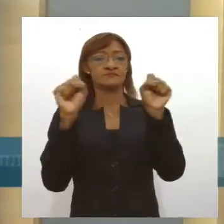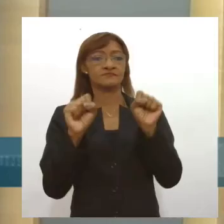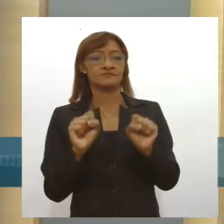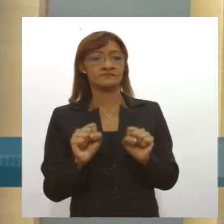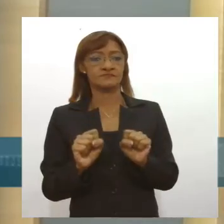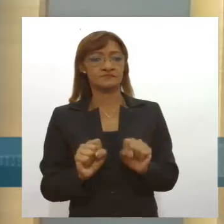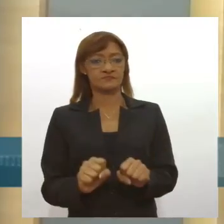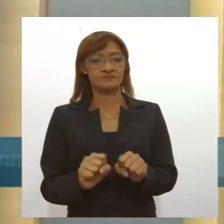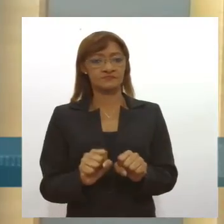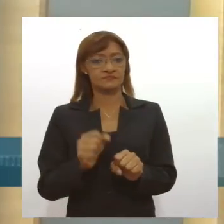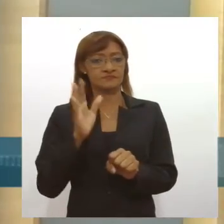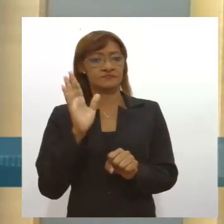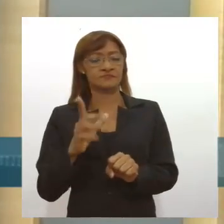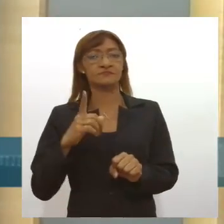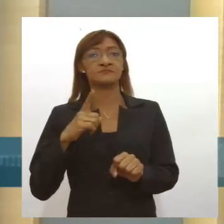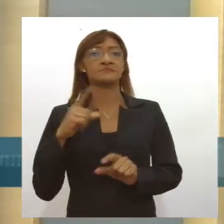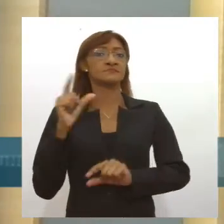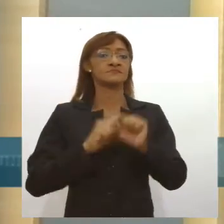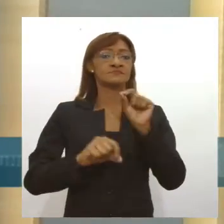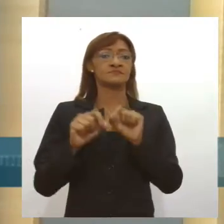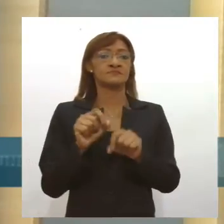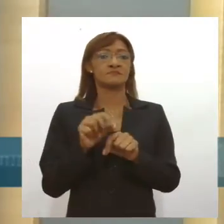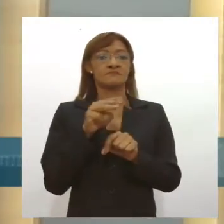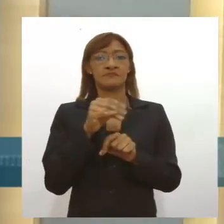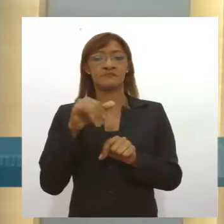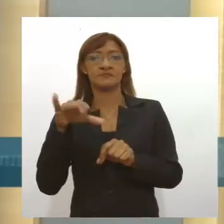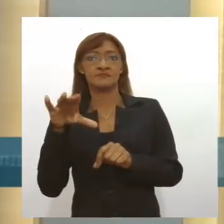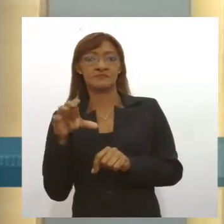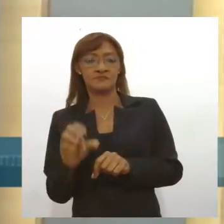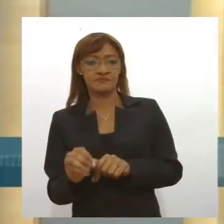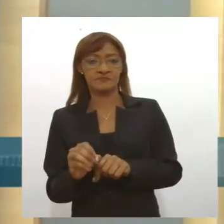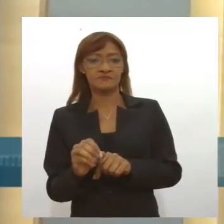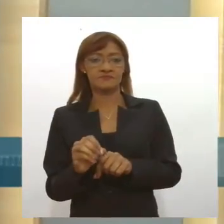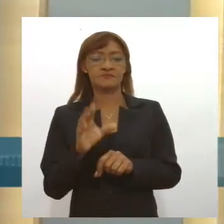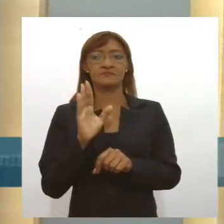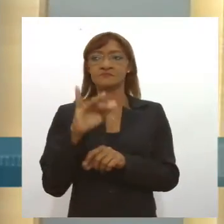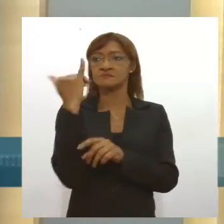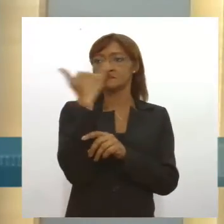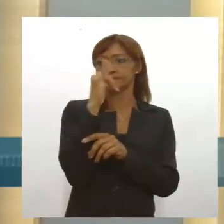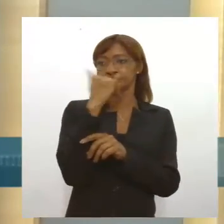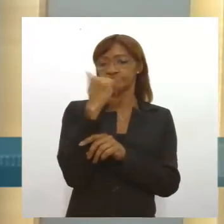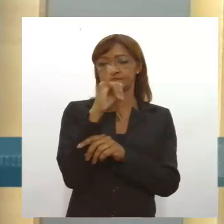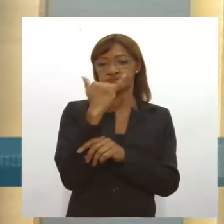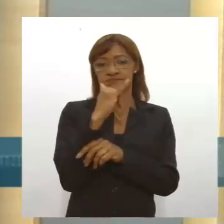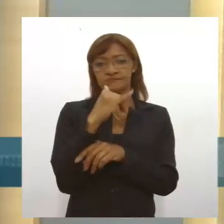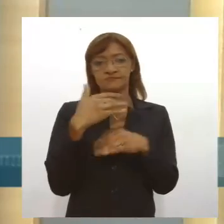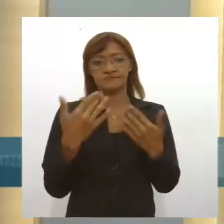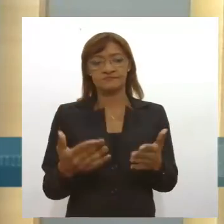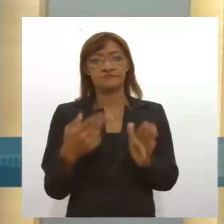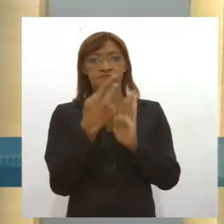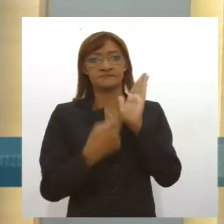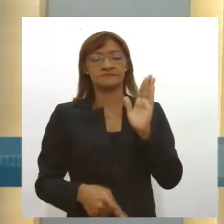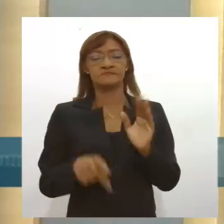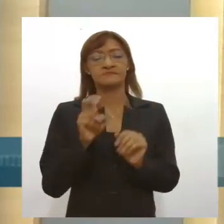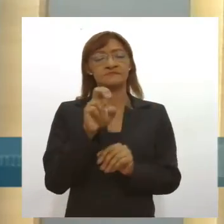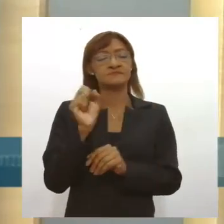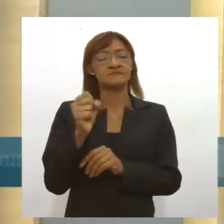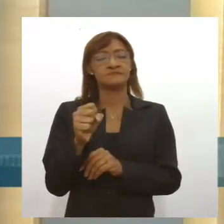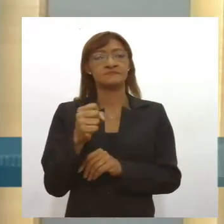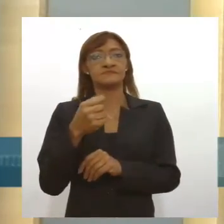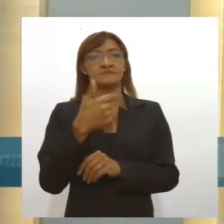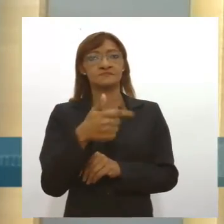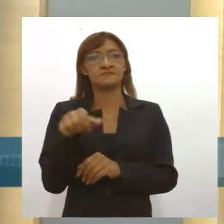de distribuição por parte dos micro e mini geradores de energia elétrica. É o PL 5829